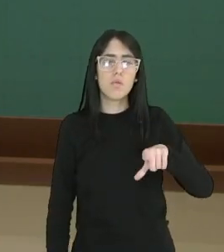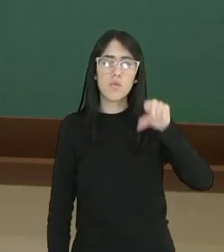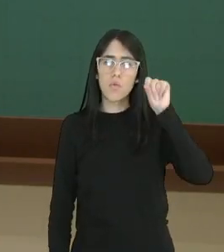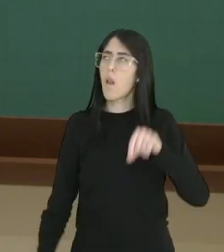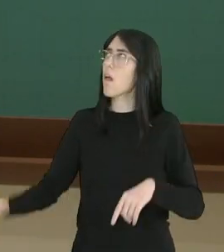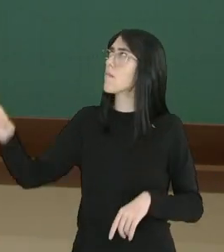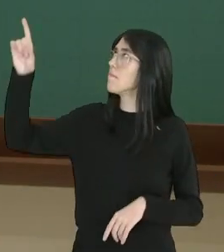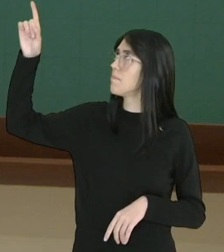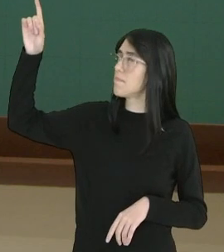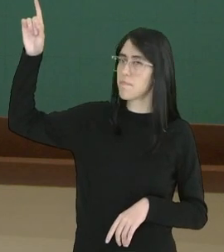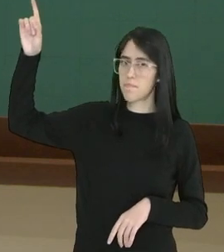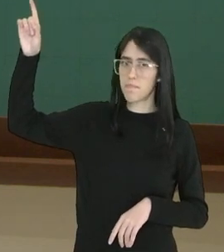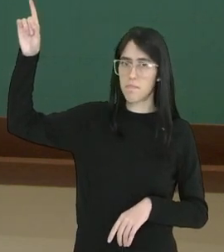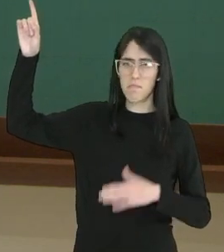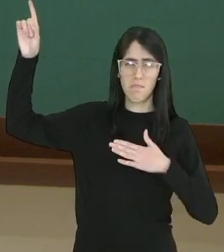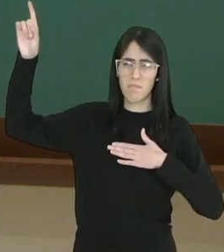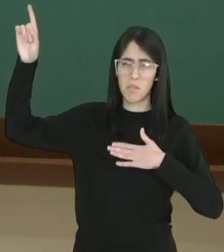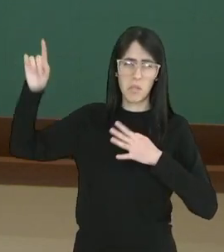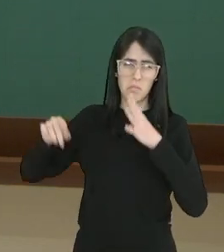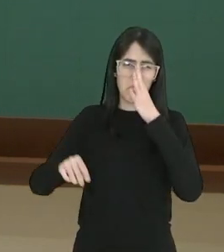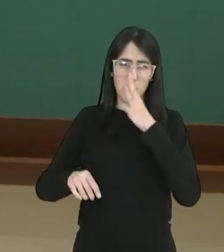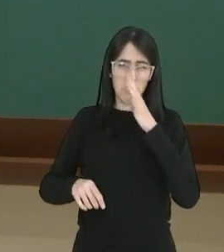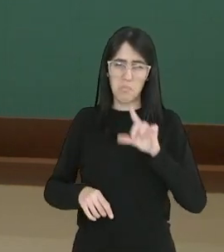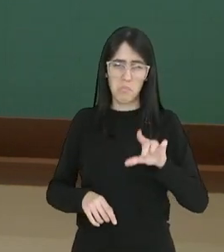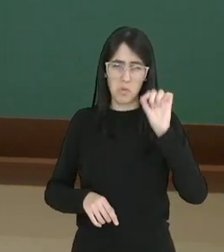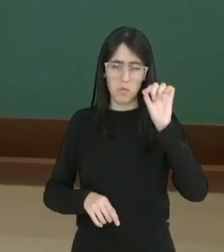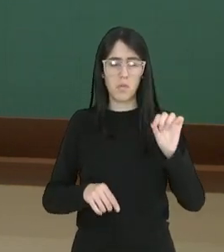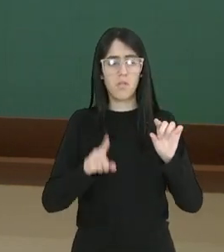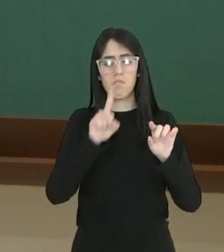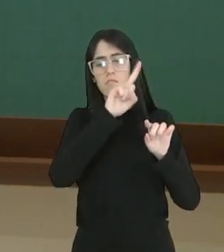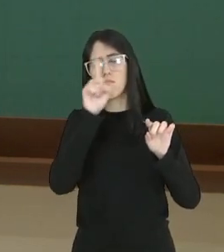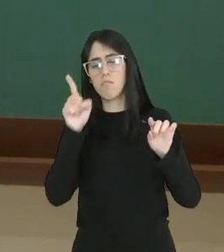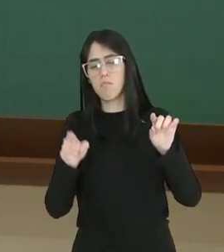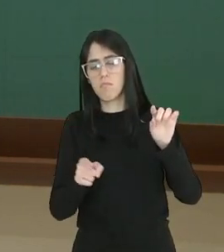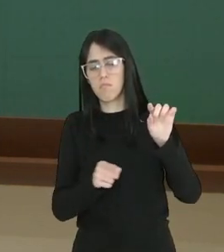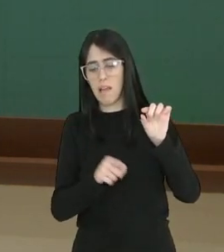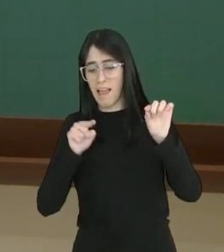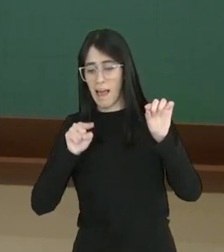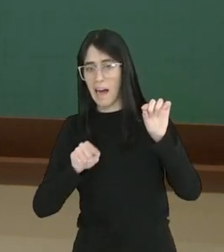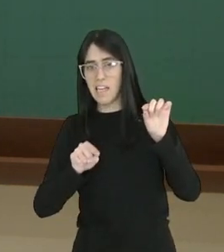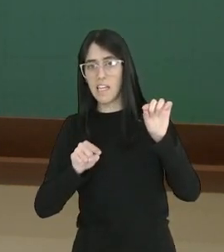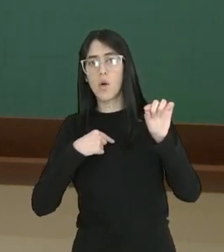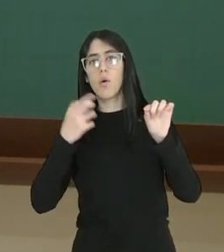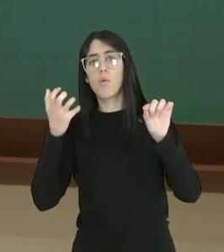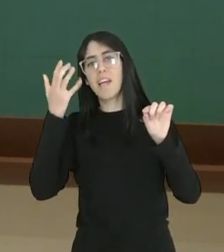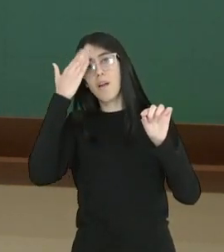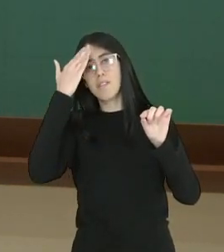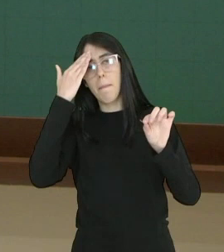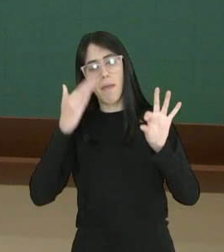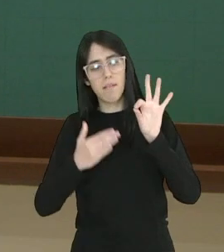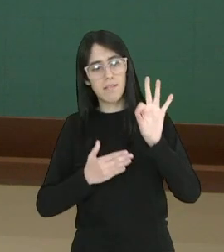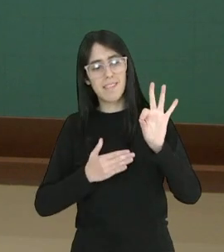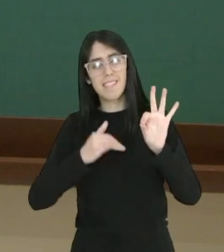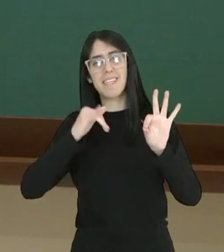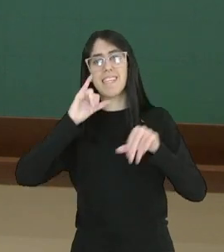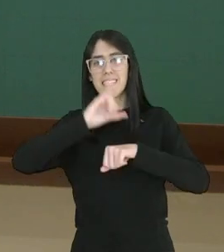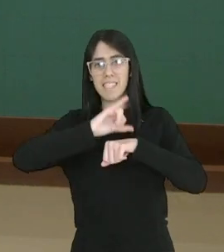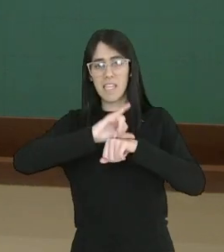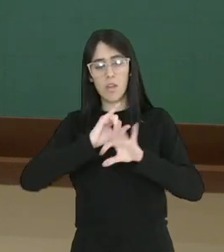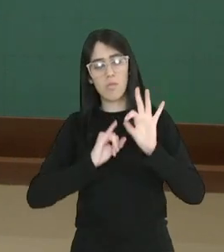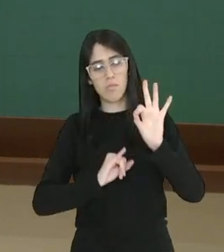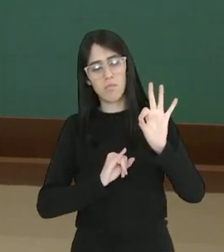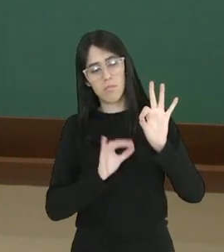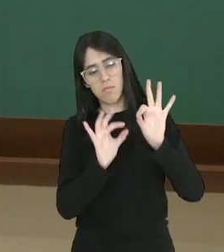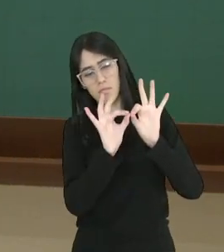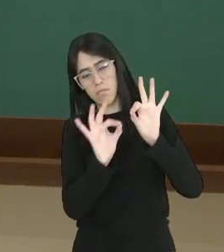aqui, ó, onde eu estou indicando aleatório. E eu queira saber a distância desse ponto central até esse pontinho aleatório